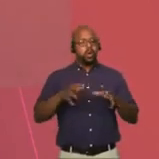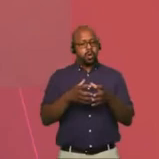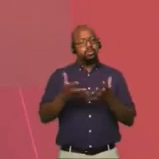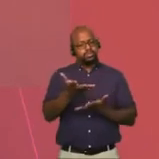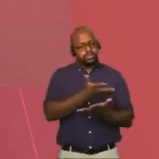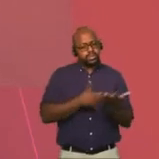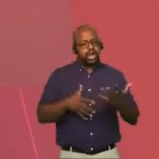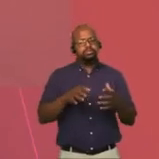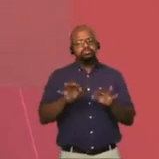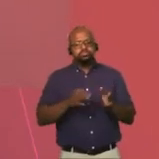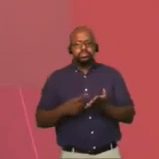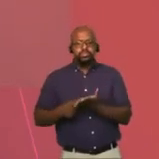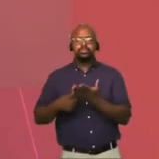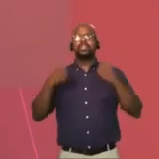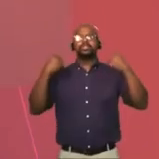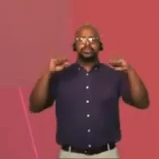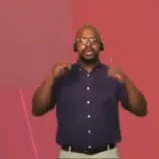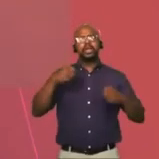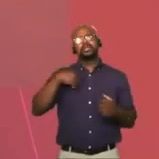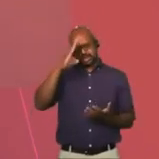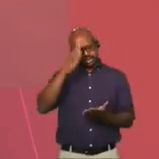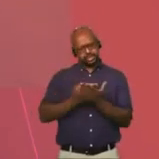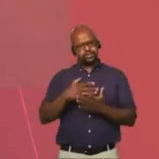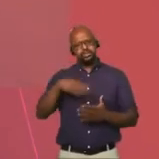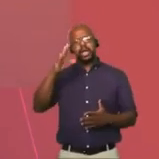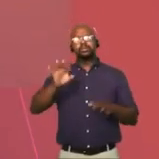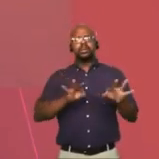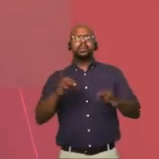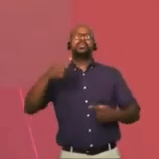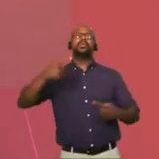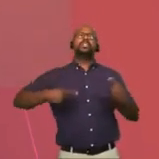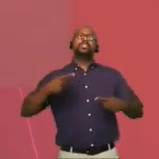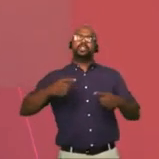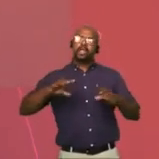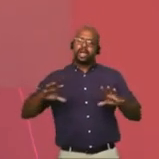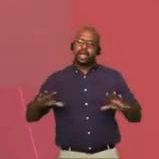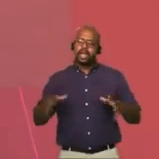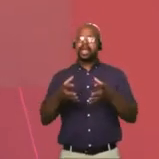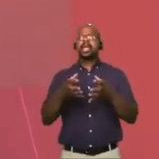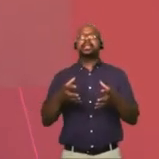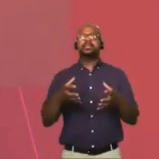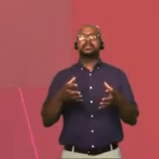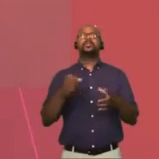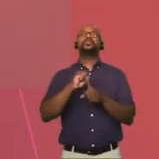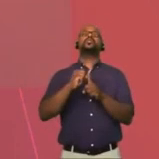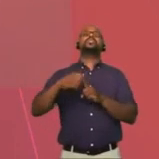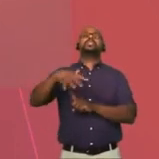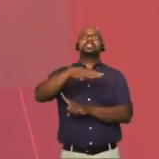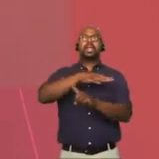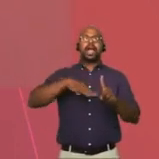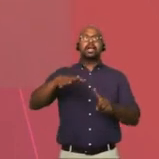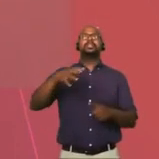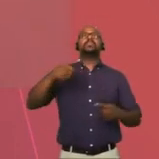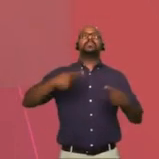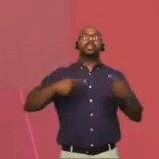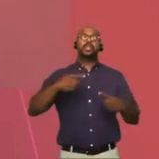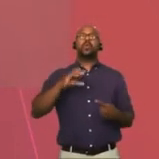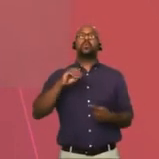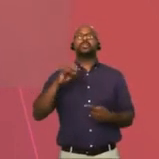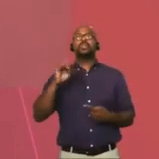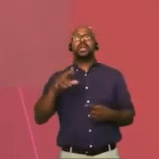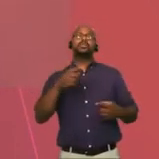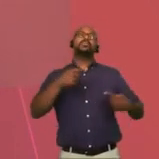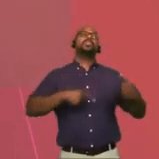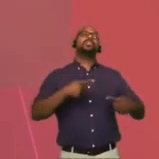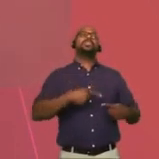comunidade se Organize para fazer uma atividade Eu acredito muito mais nas políticas sociais nas Polis comunitário tem nas